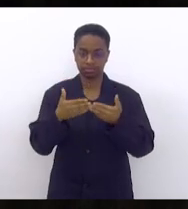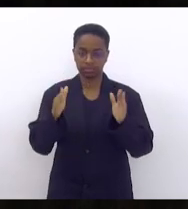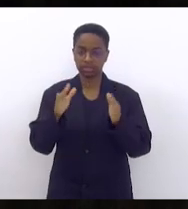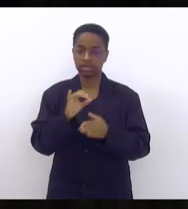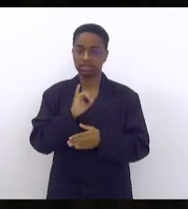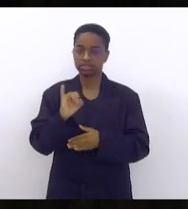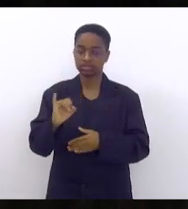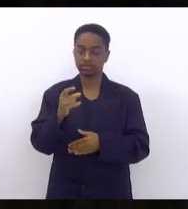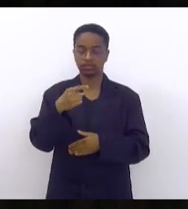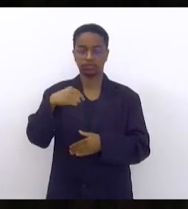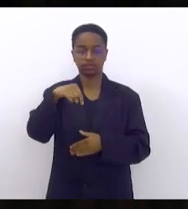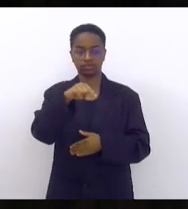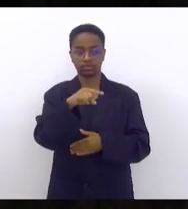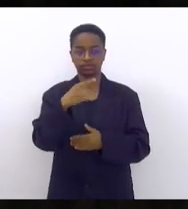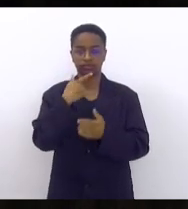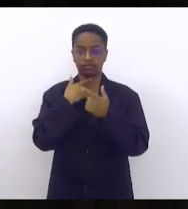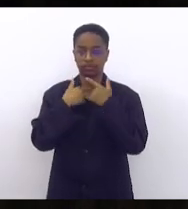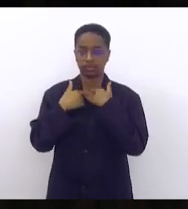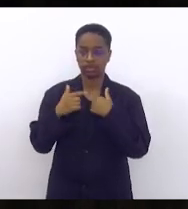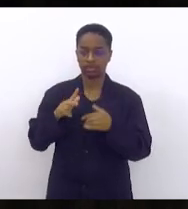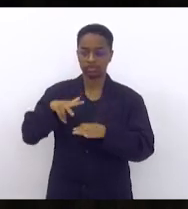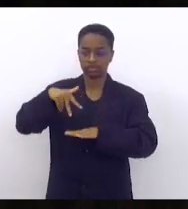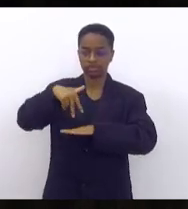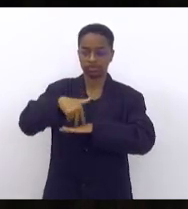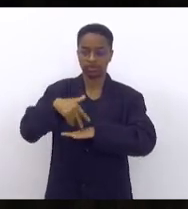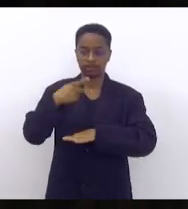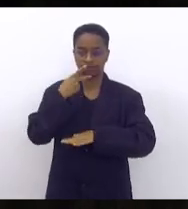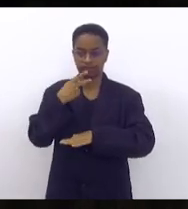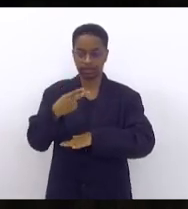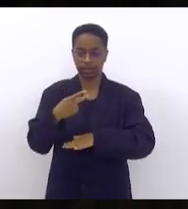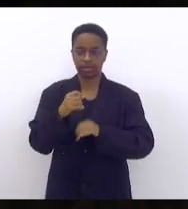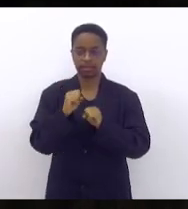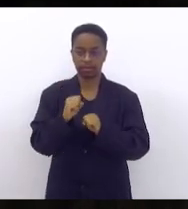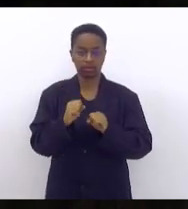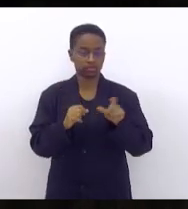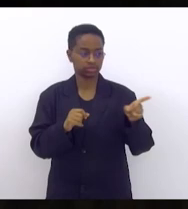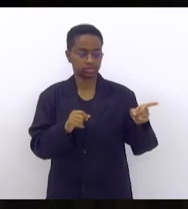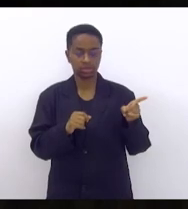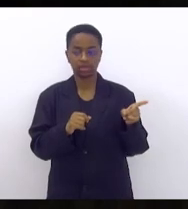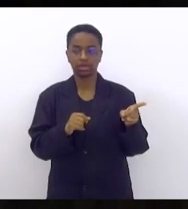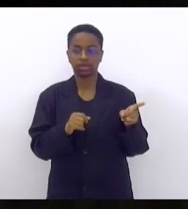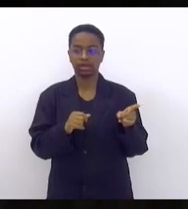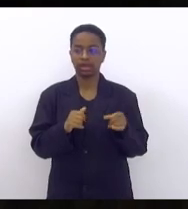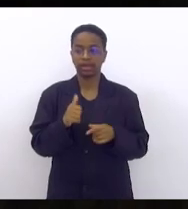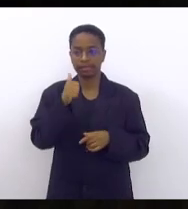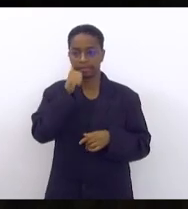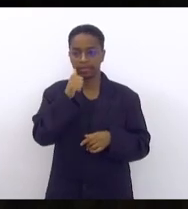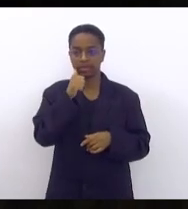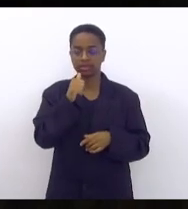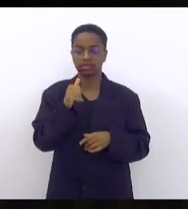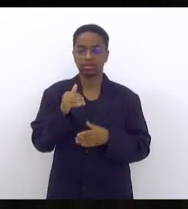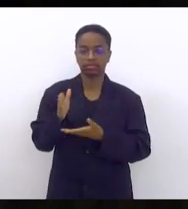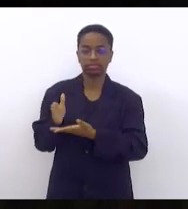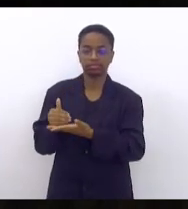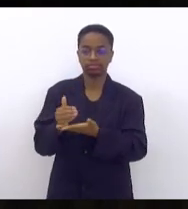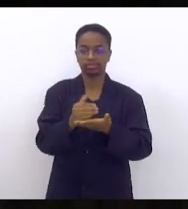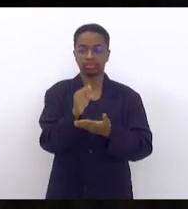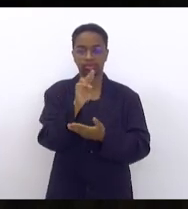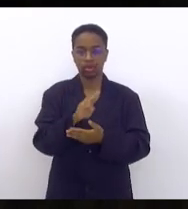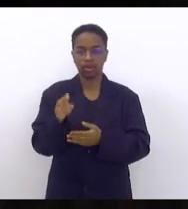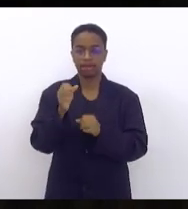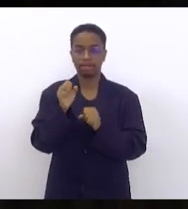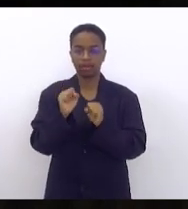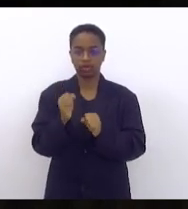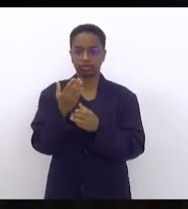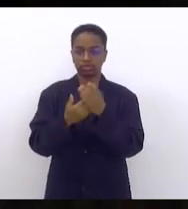se algum de vocês, alguma de vocês quiser se inscrever, aqui na lateral as meninas estão colhendo os nomes, é só levantar a mão, elas podem